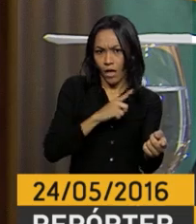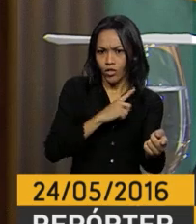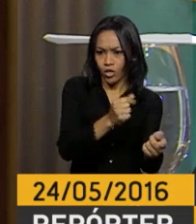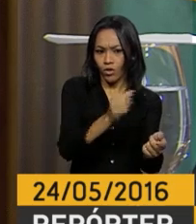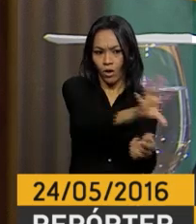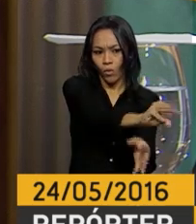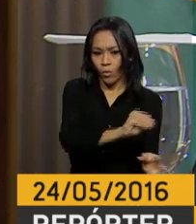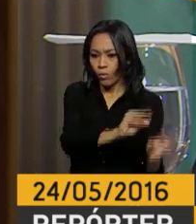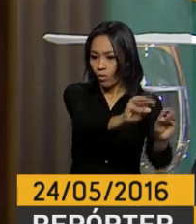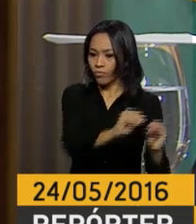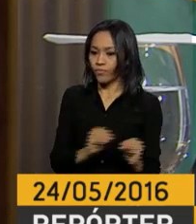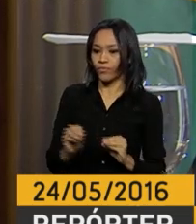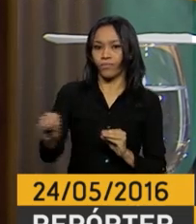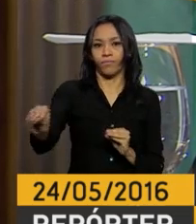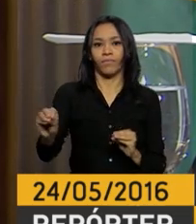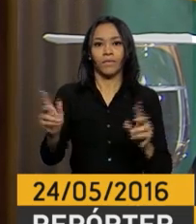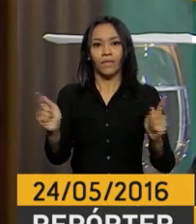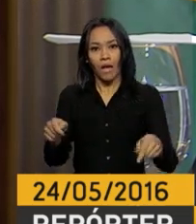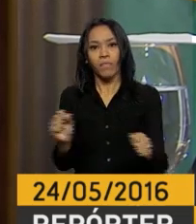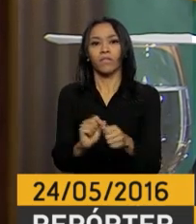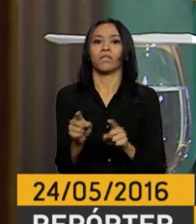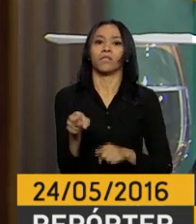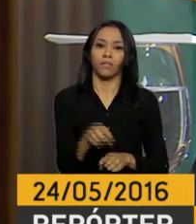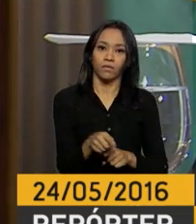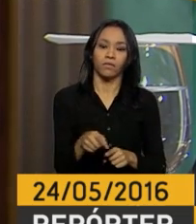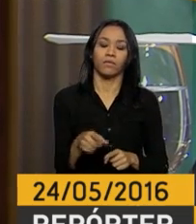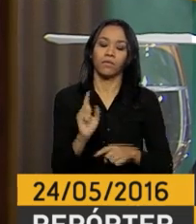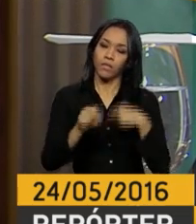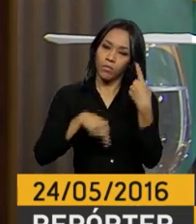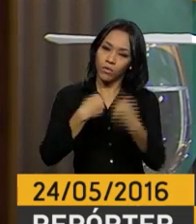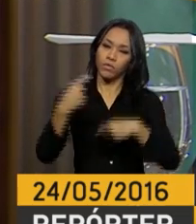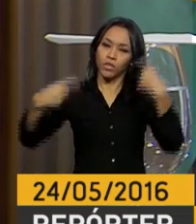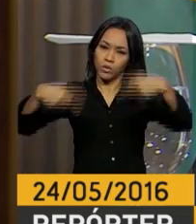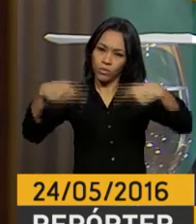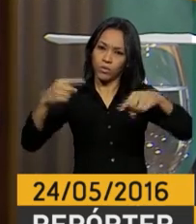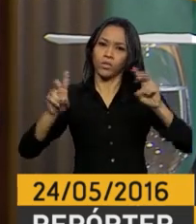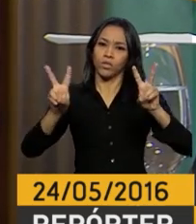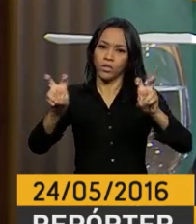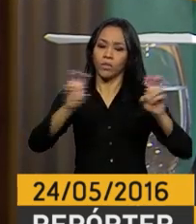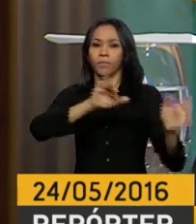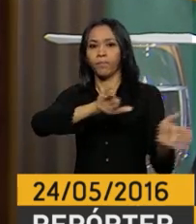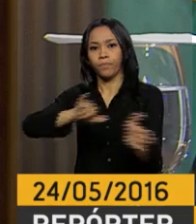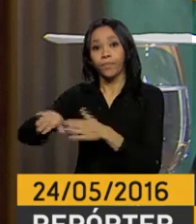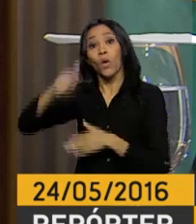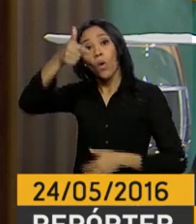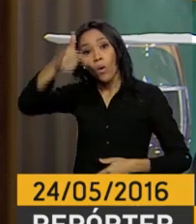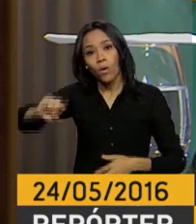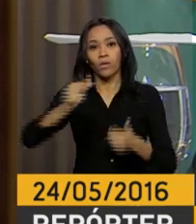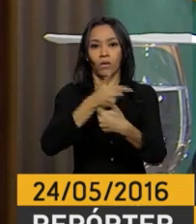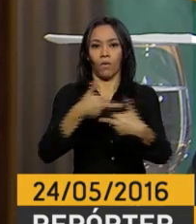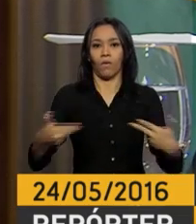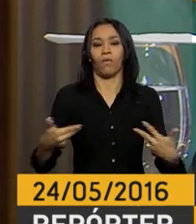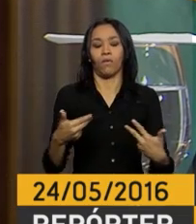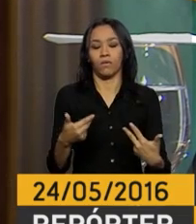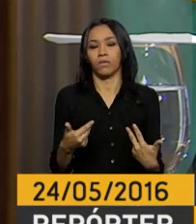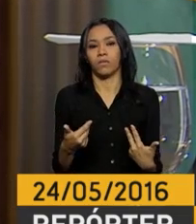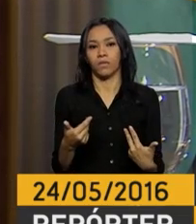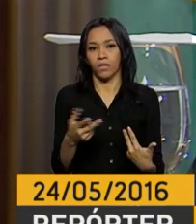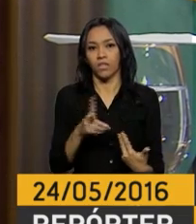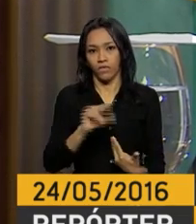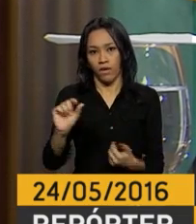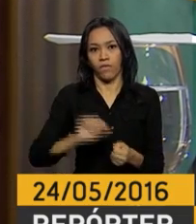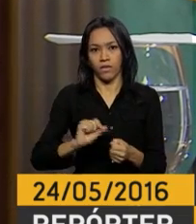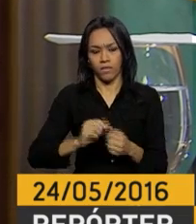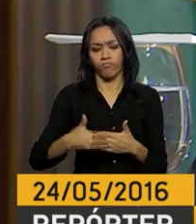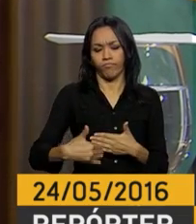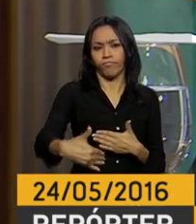ampla e largamente irá discutir essa matéria. Outra coisa que nós vamos fazer, aqui em menor proporção,